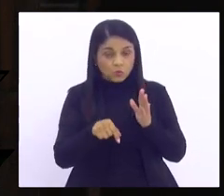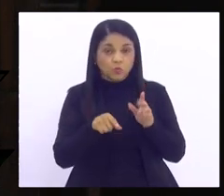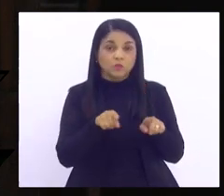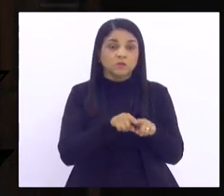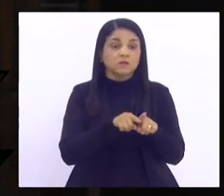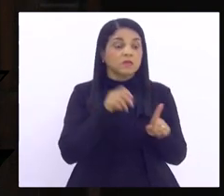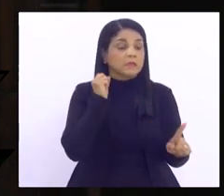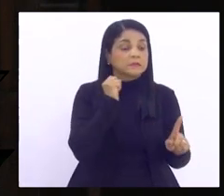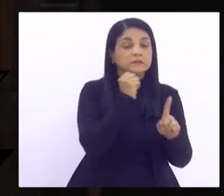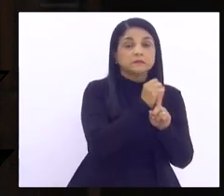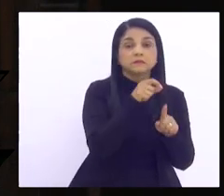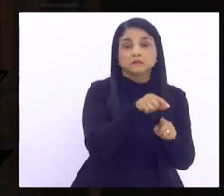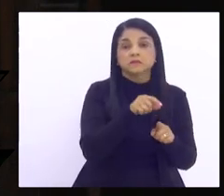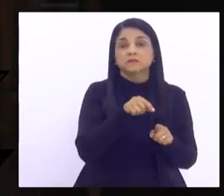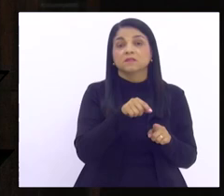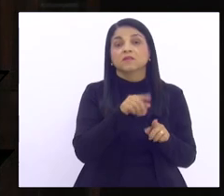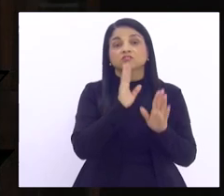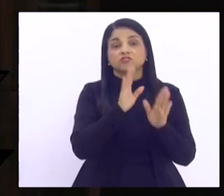humano.